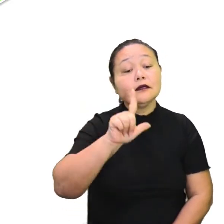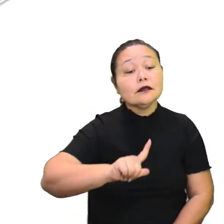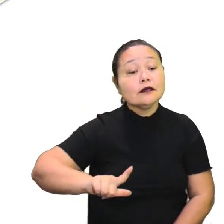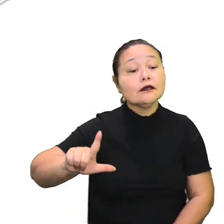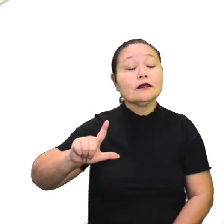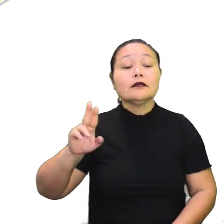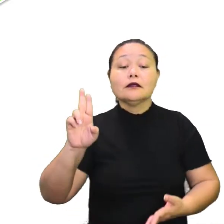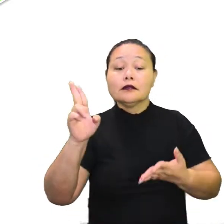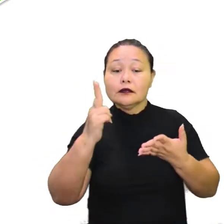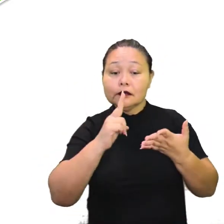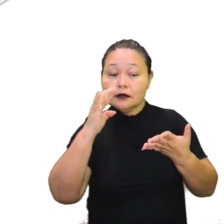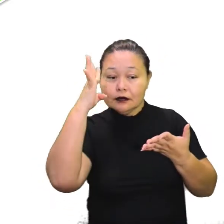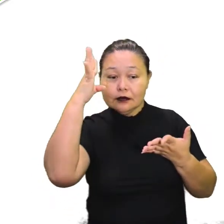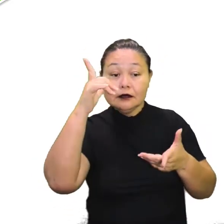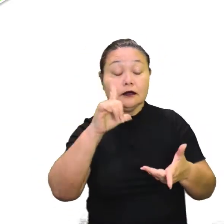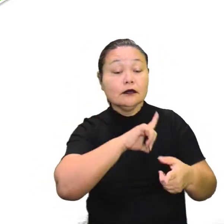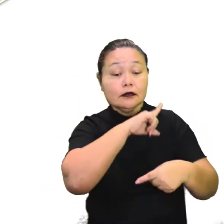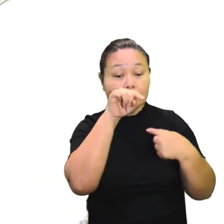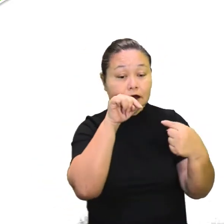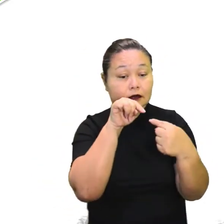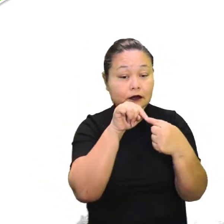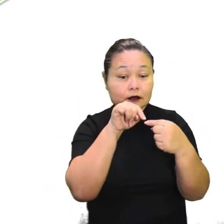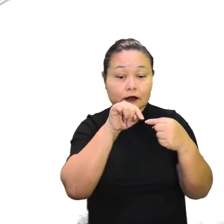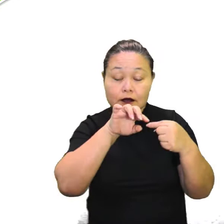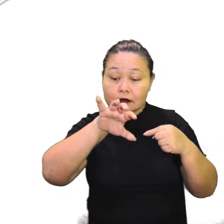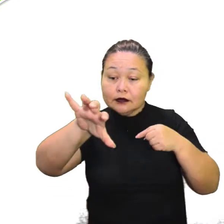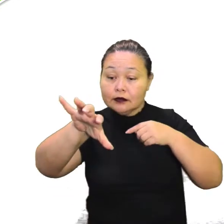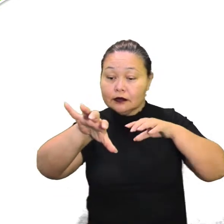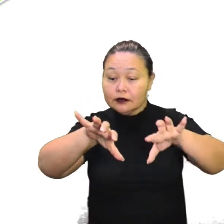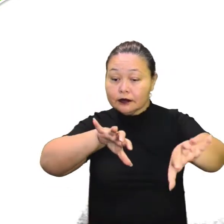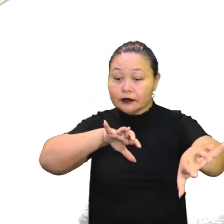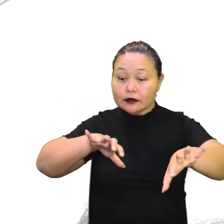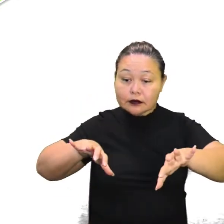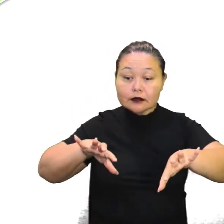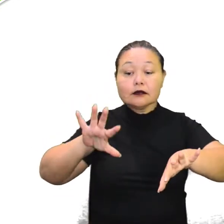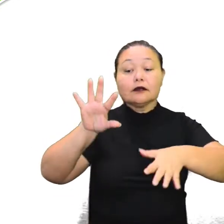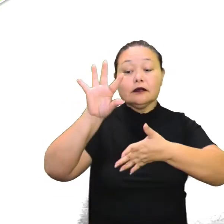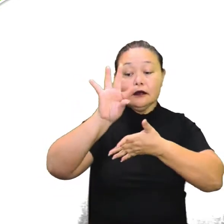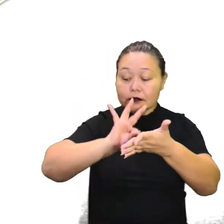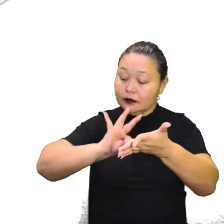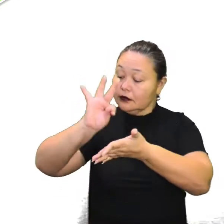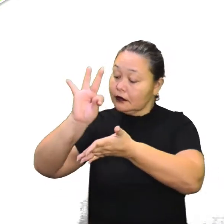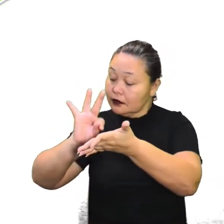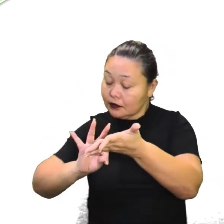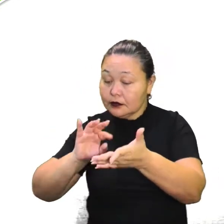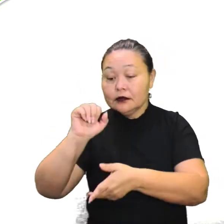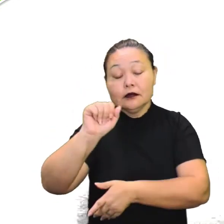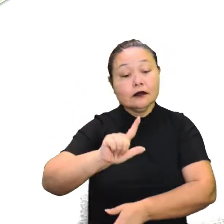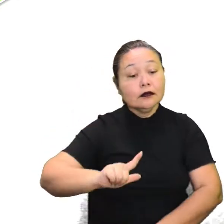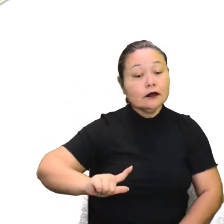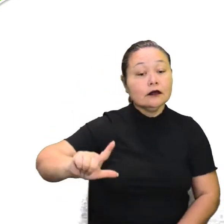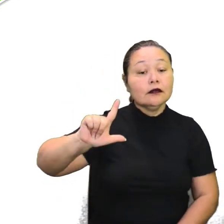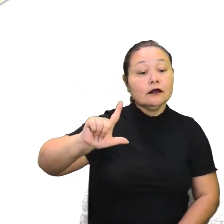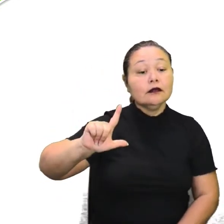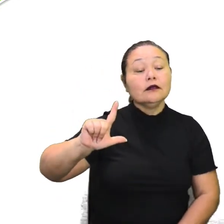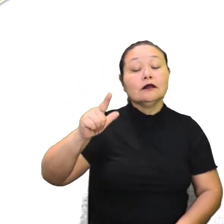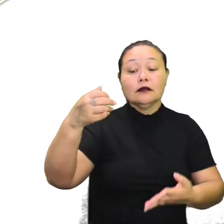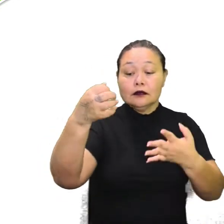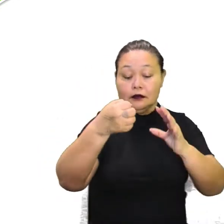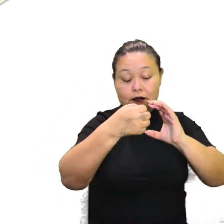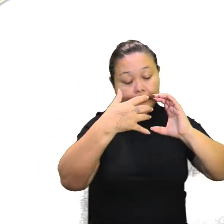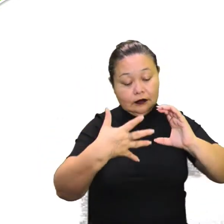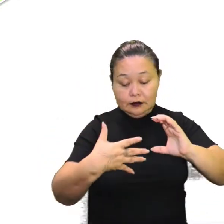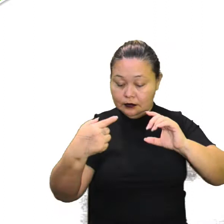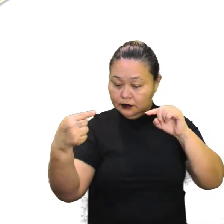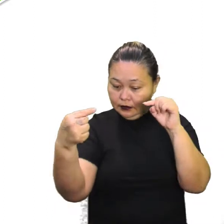Literatura são uma classificação teórica que tem por objetivo de separar cada texto literário segundo as